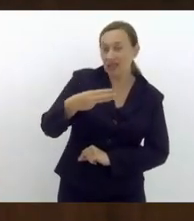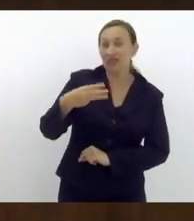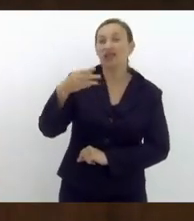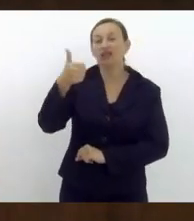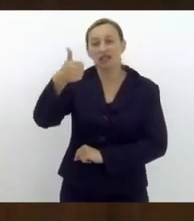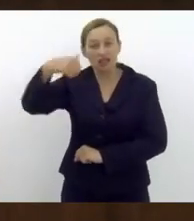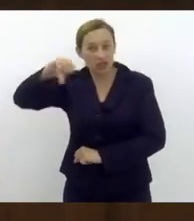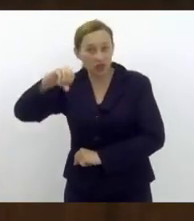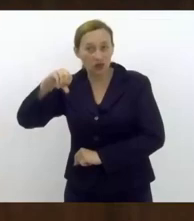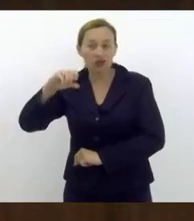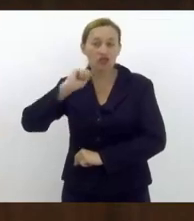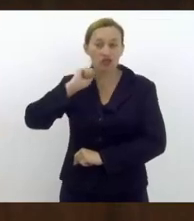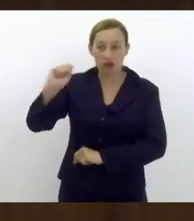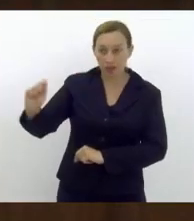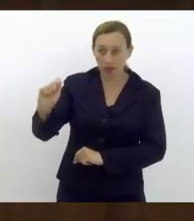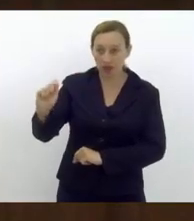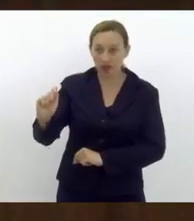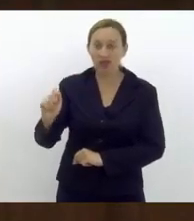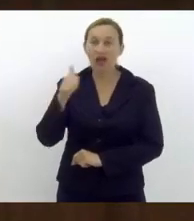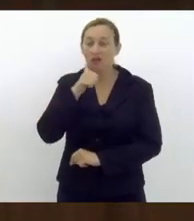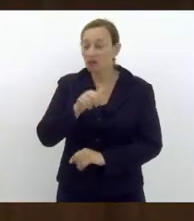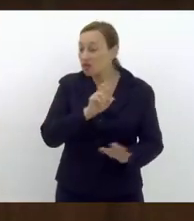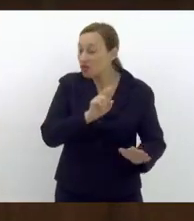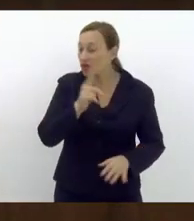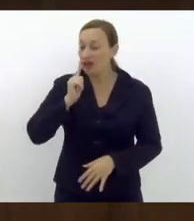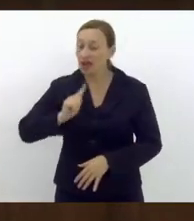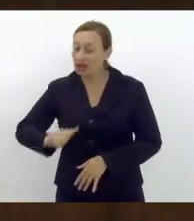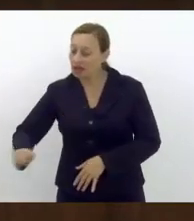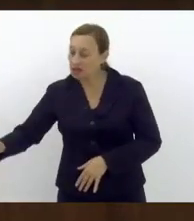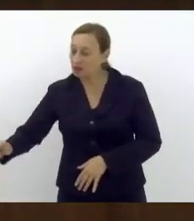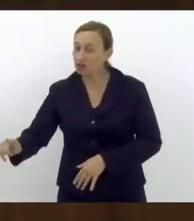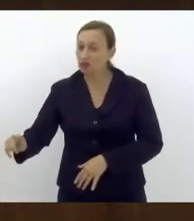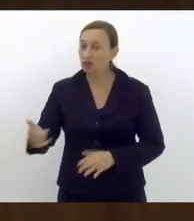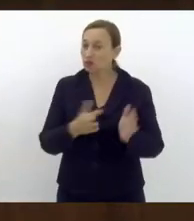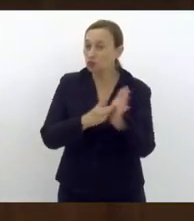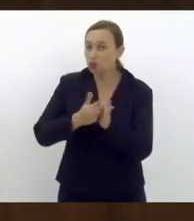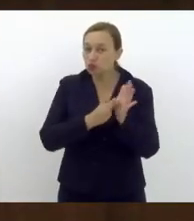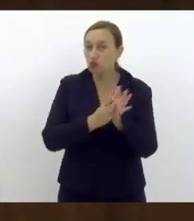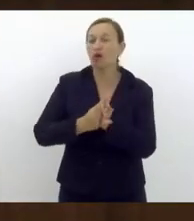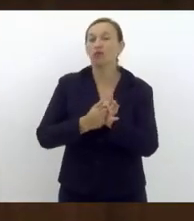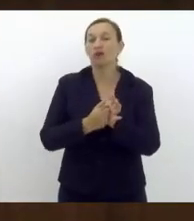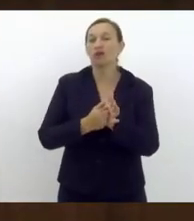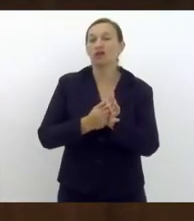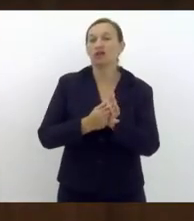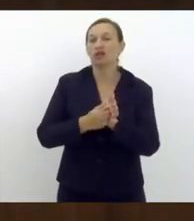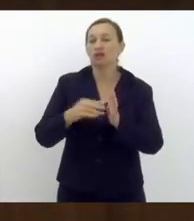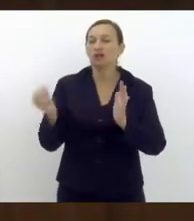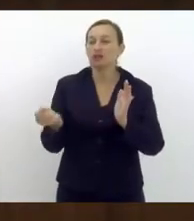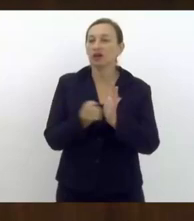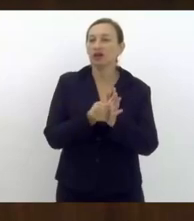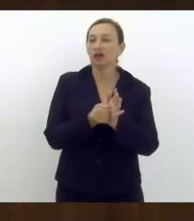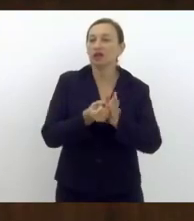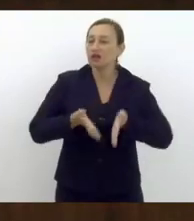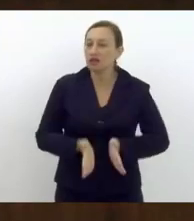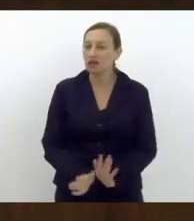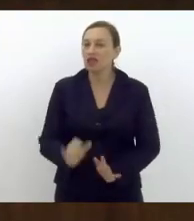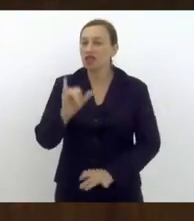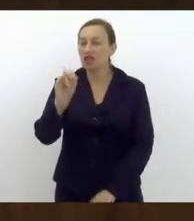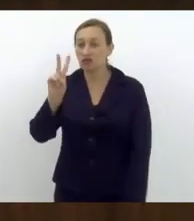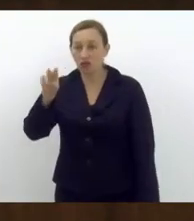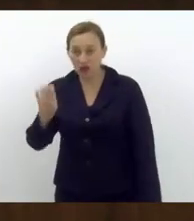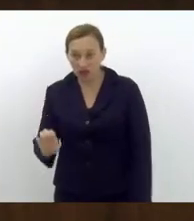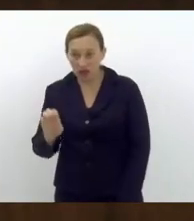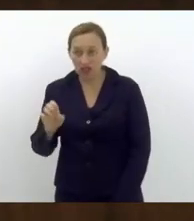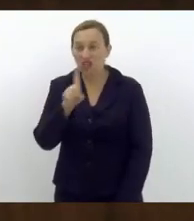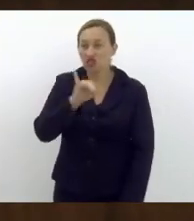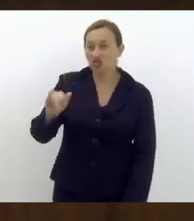para celebrar a Semana da Mulher do Samba, tem como marco temporal exatamente o nascimento da Dona Ivone Lara, que nasceu